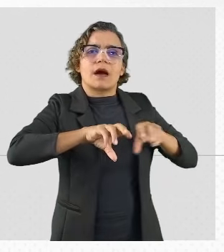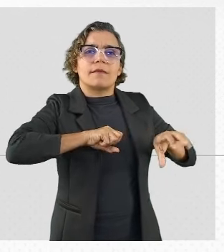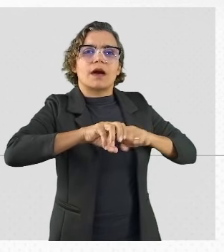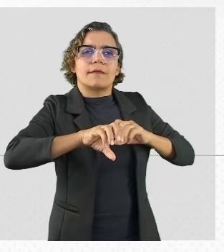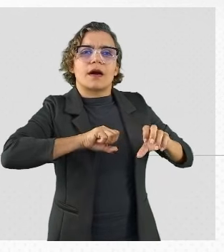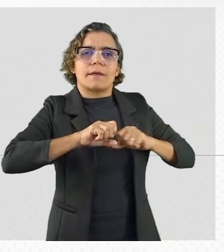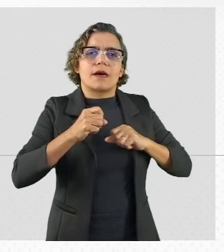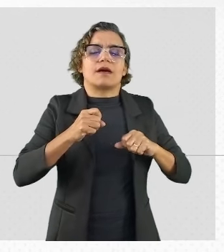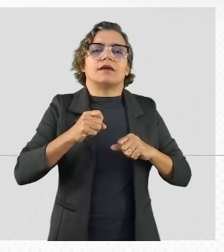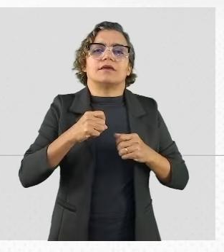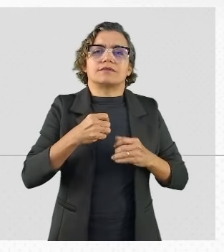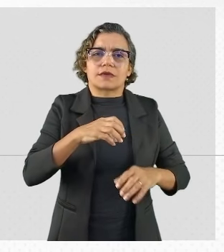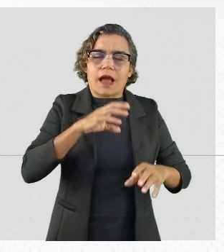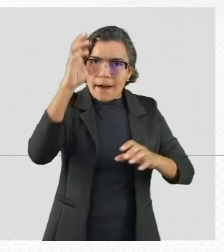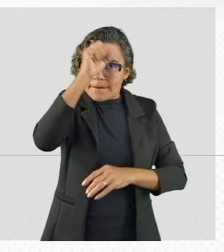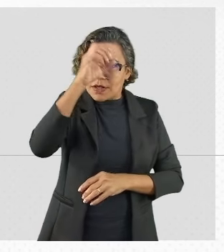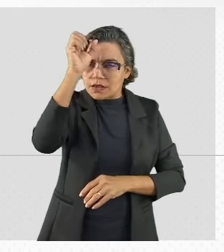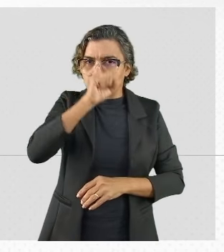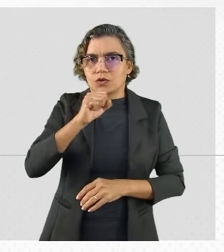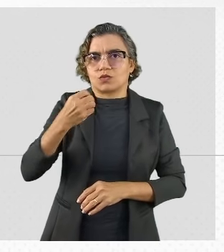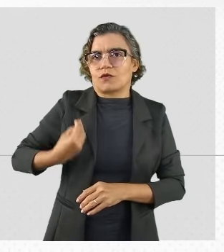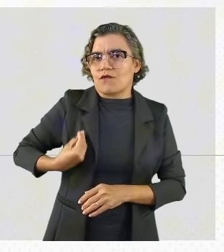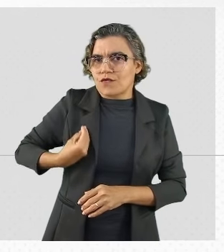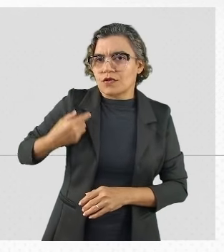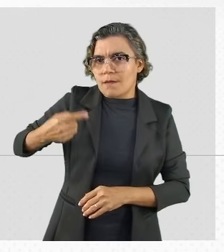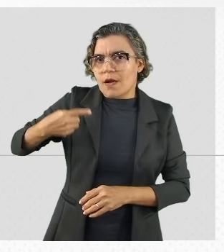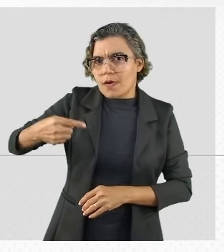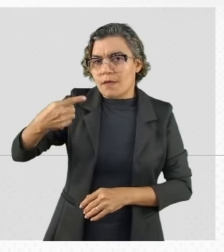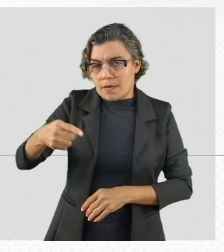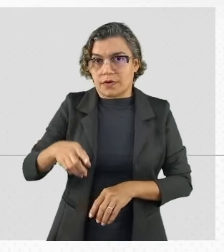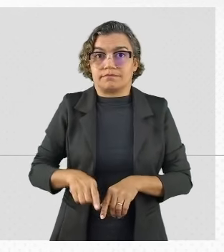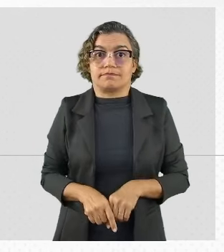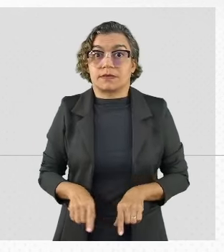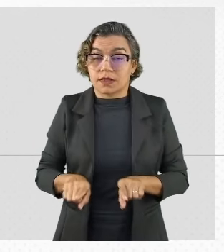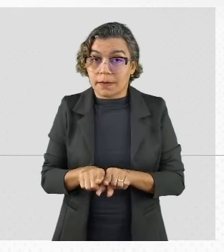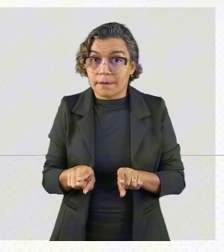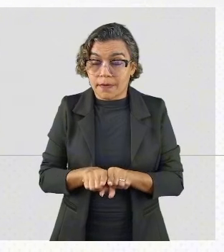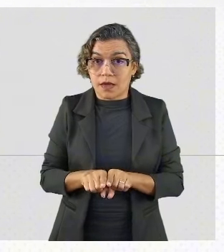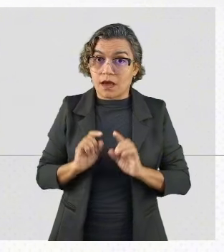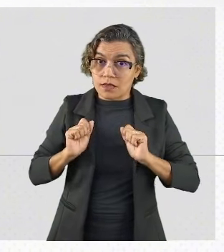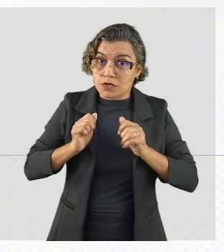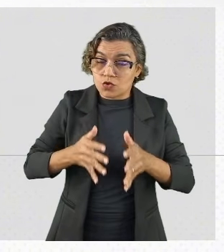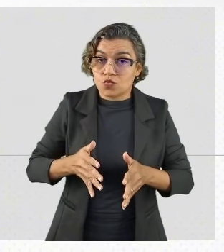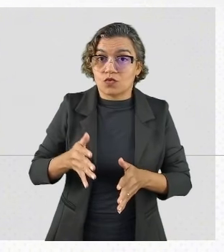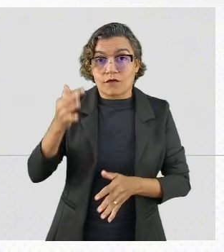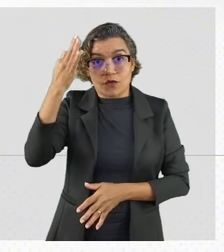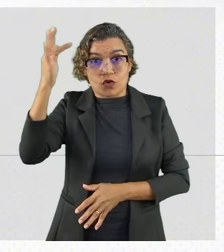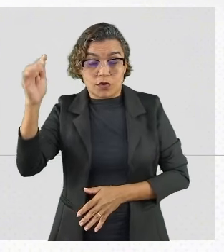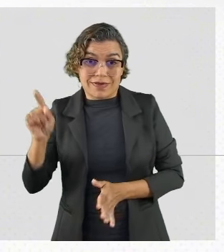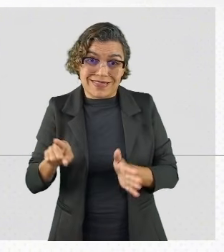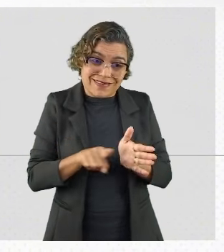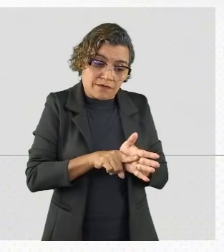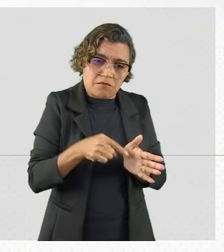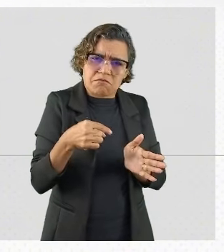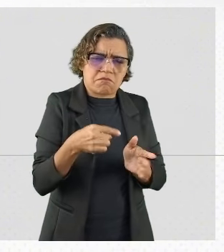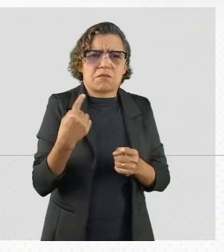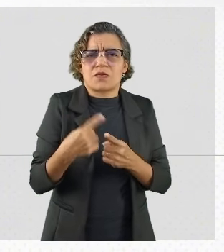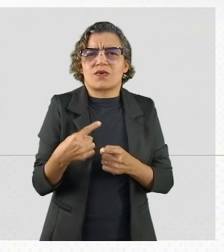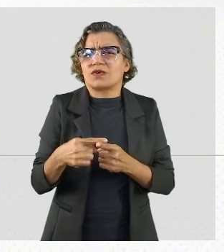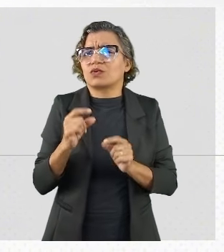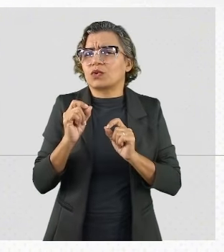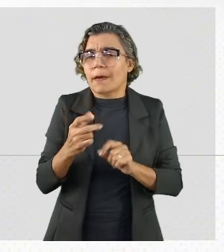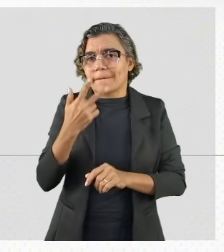vida cotidiana. Ou seja, a primeira atitude filosófica é negativa porque é um